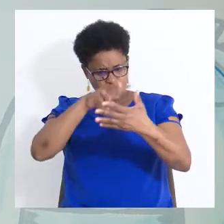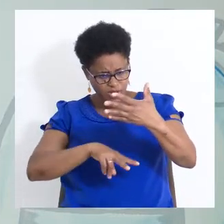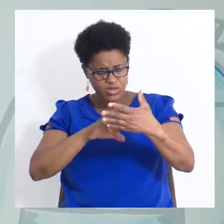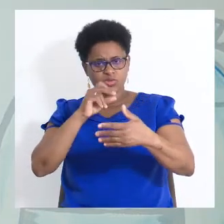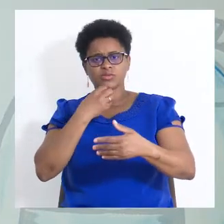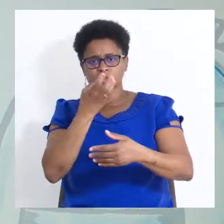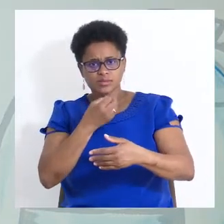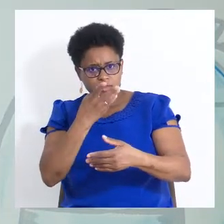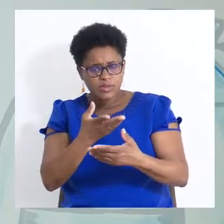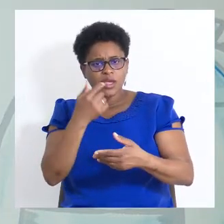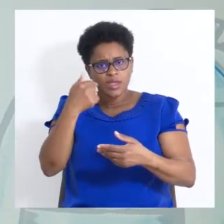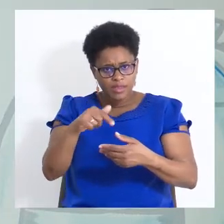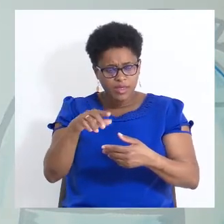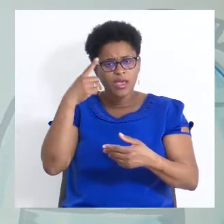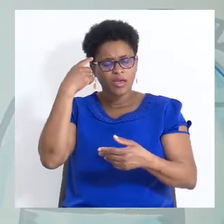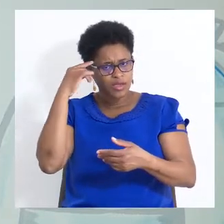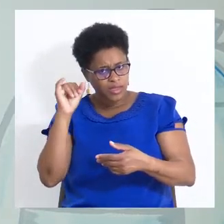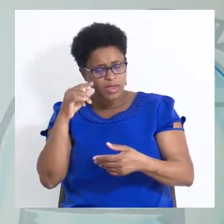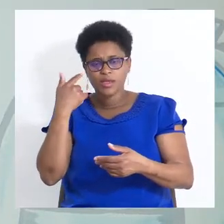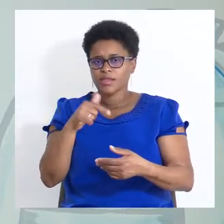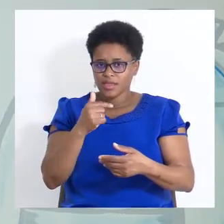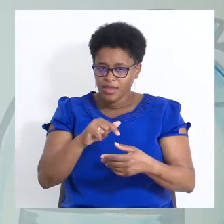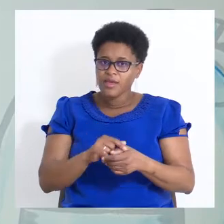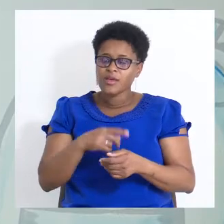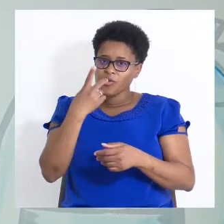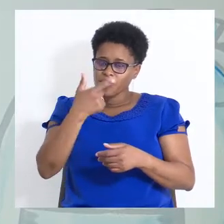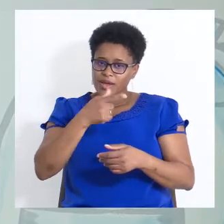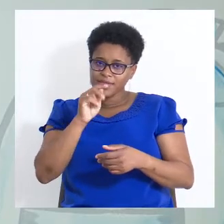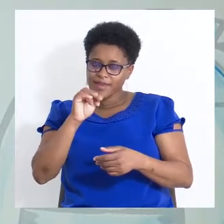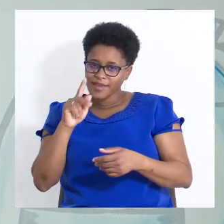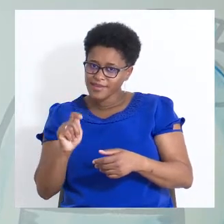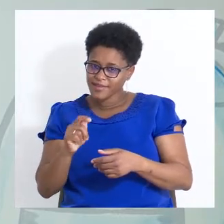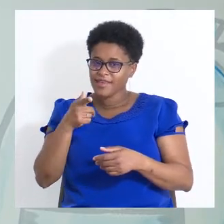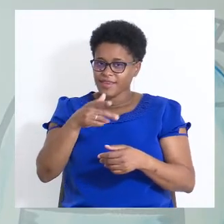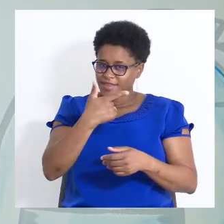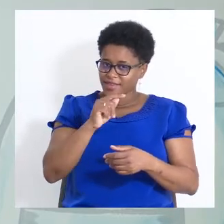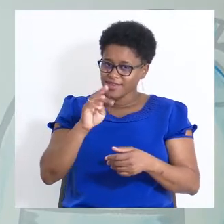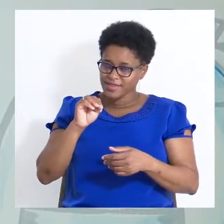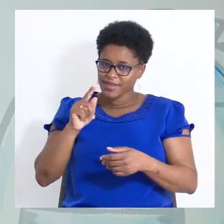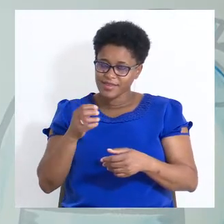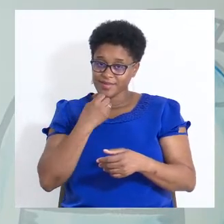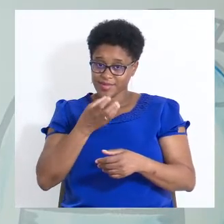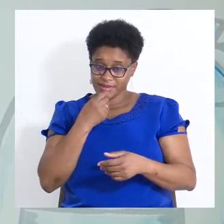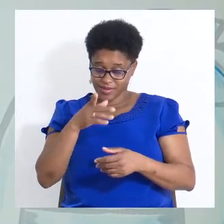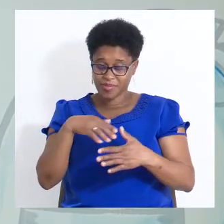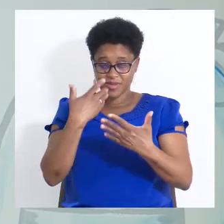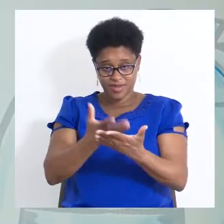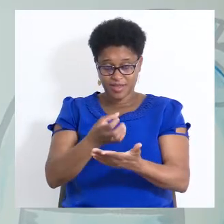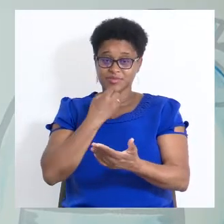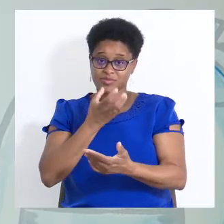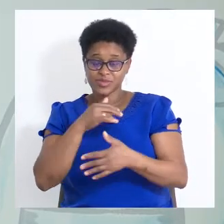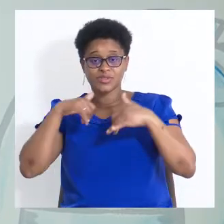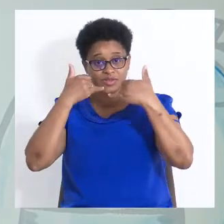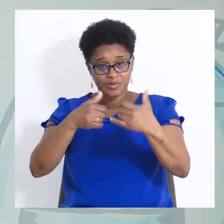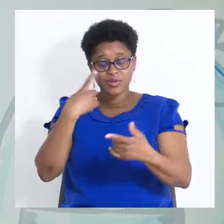texto argumentativo é aquele que tem uma ideia, tem uma tese e essa tese é apresentada com